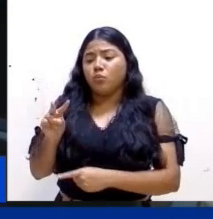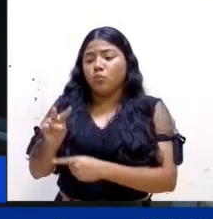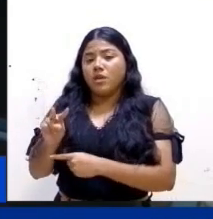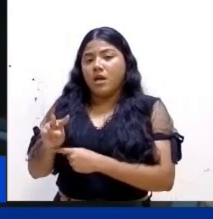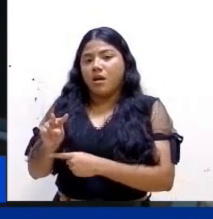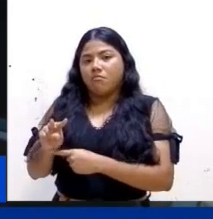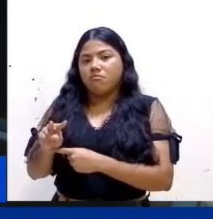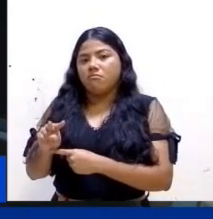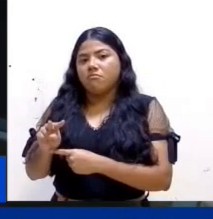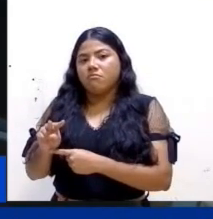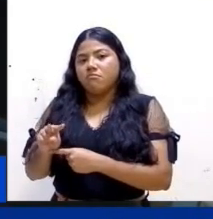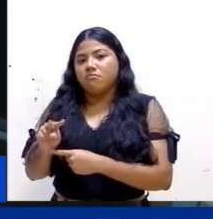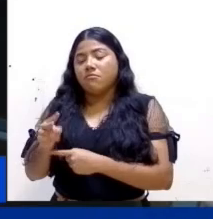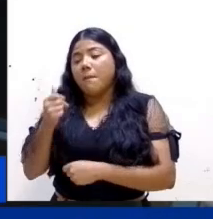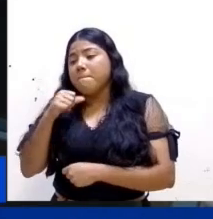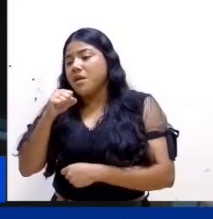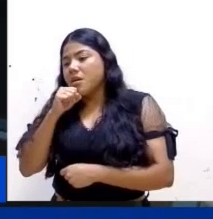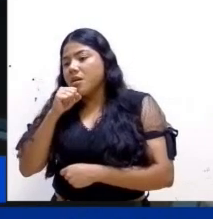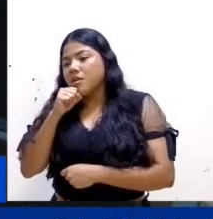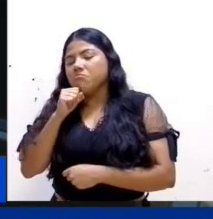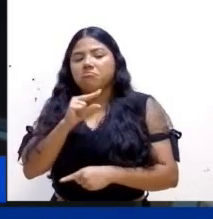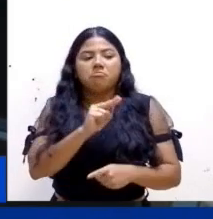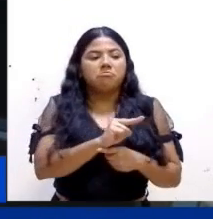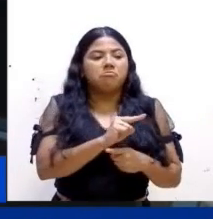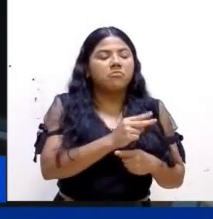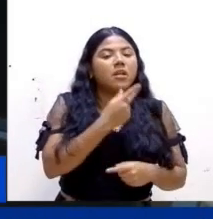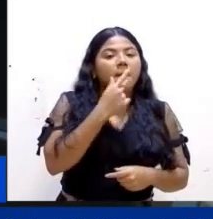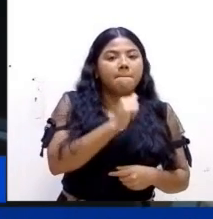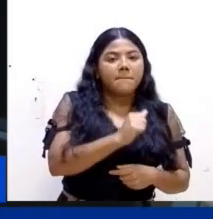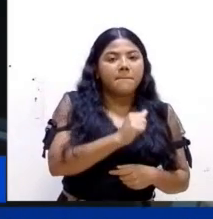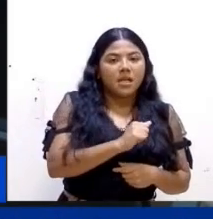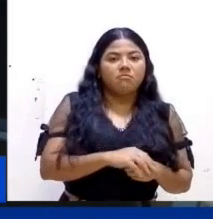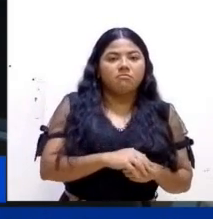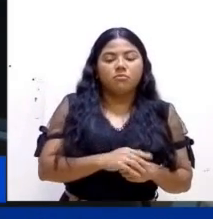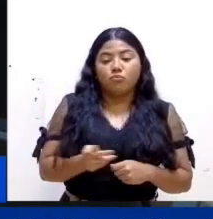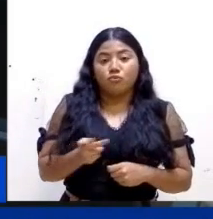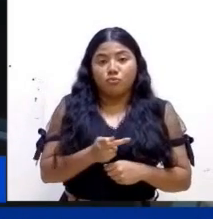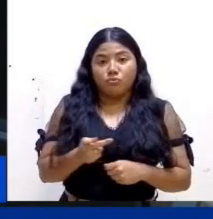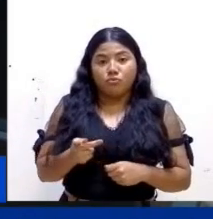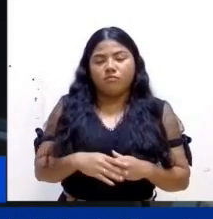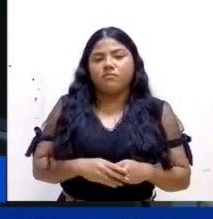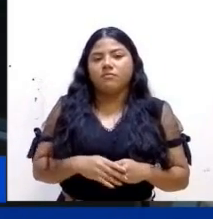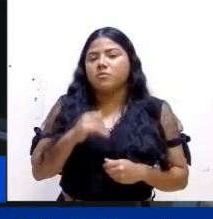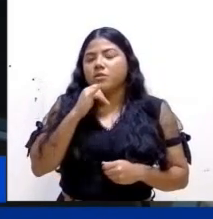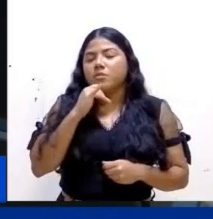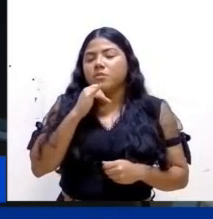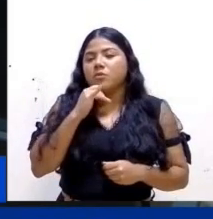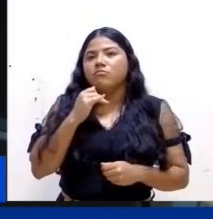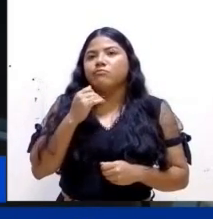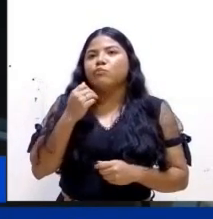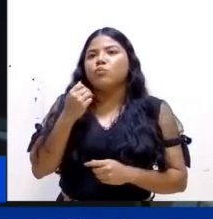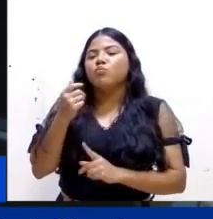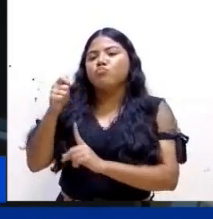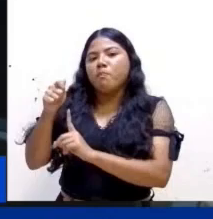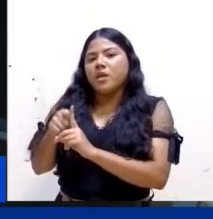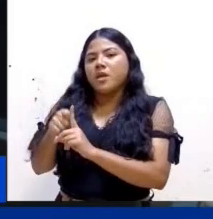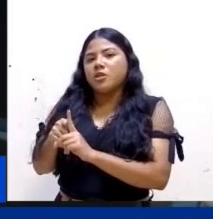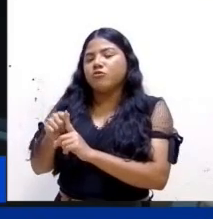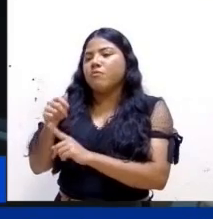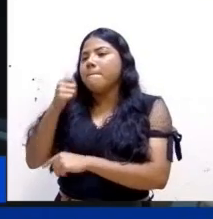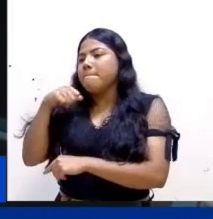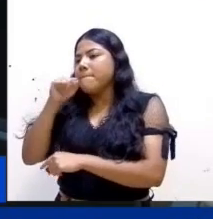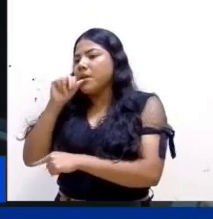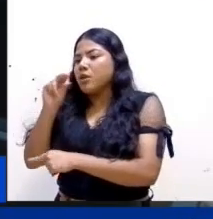na casa, o domicílio do filho é na casa da mãe. Aí é o pai quem paga. O fato de ser compartilhada não